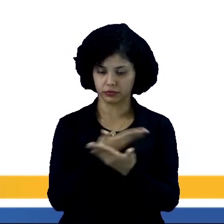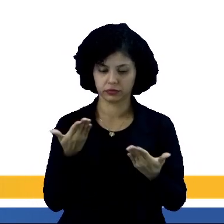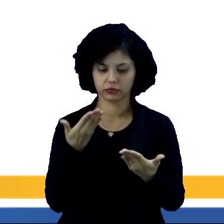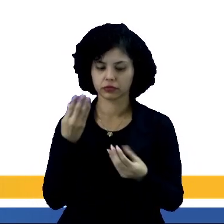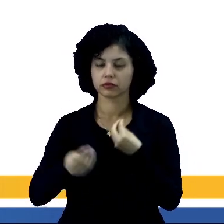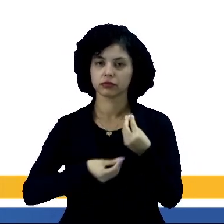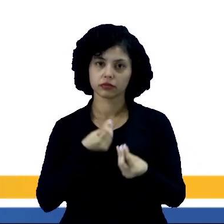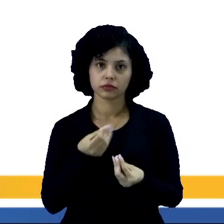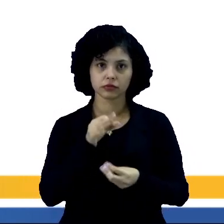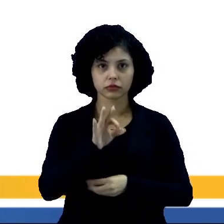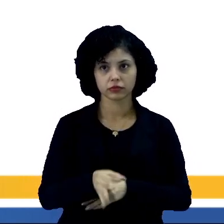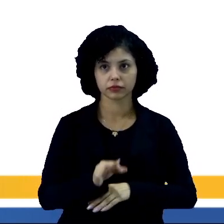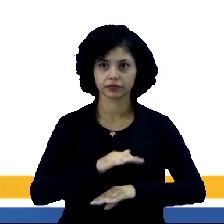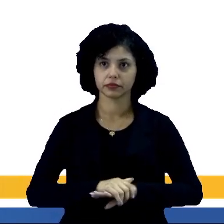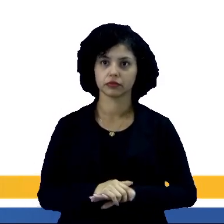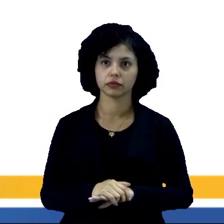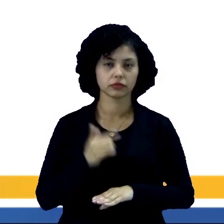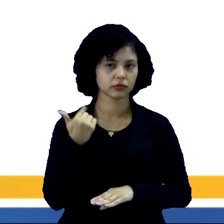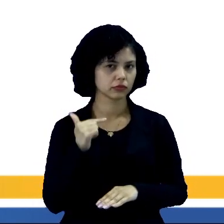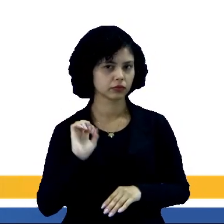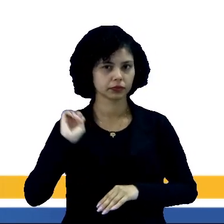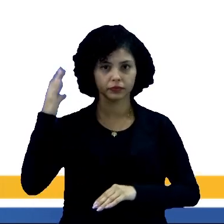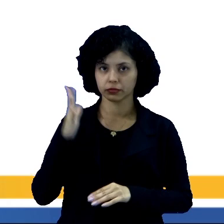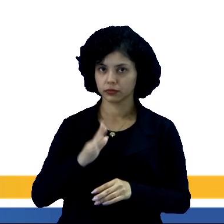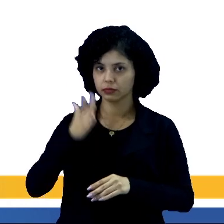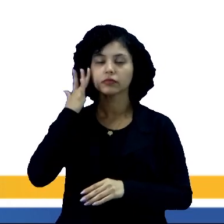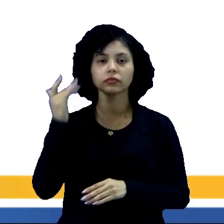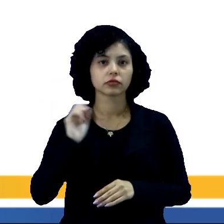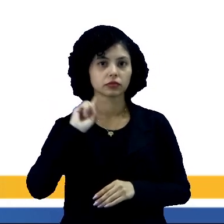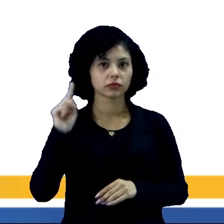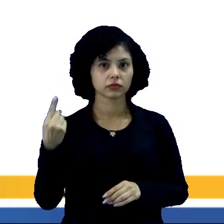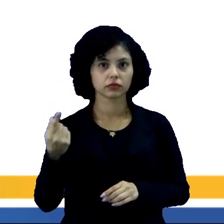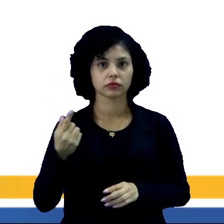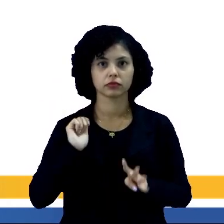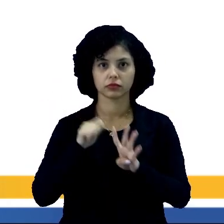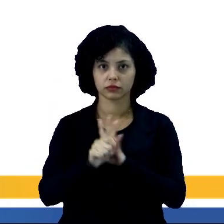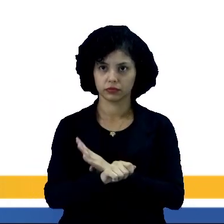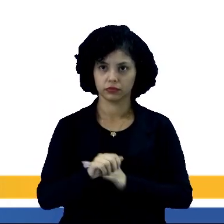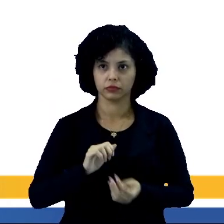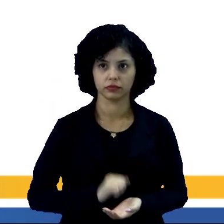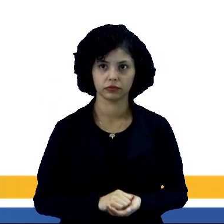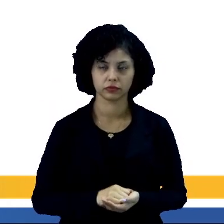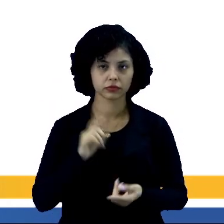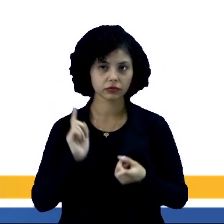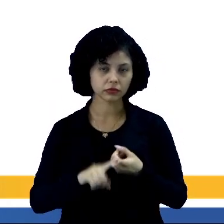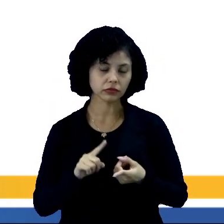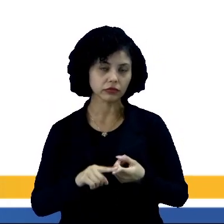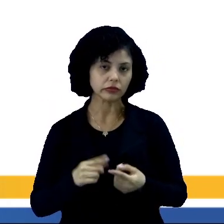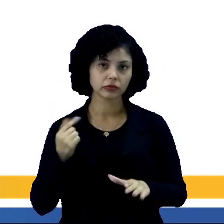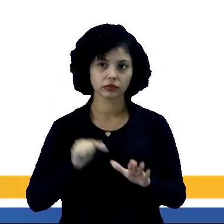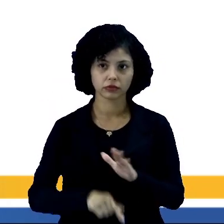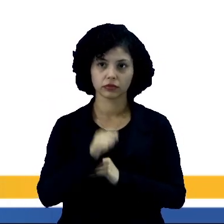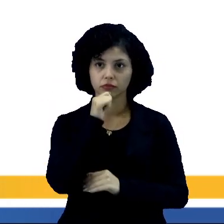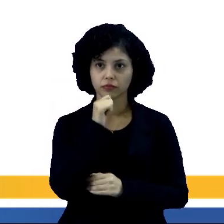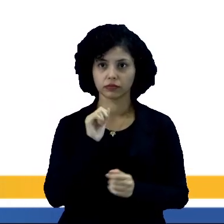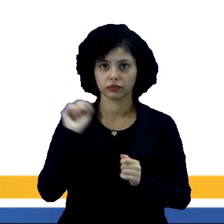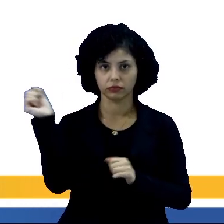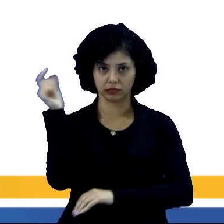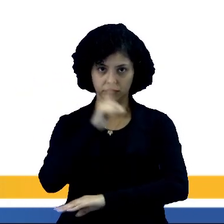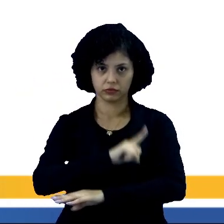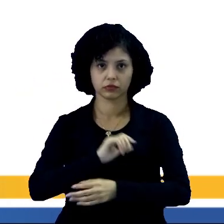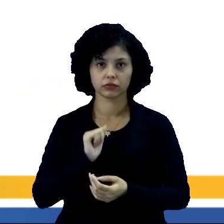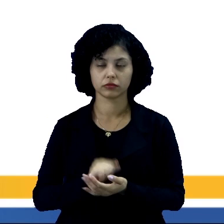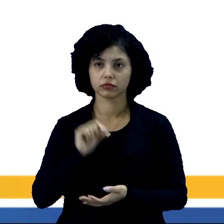vocês com certeza que não é algo que vai acabar amanhã ou no mês seguinte? Porque no interior do Sol